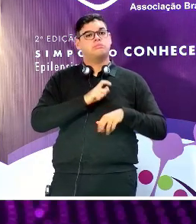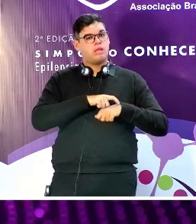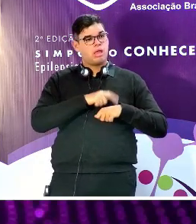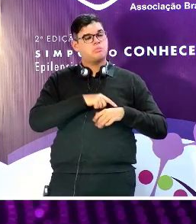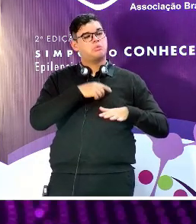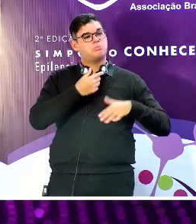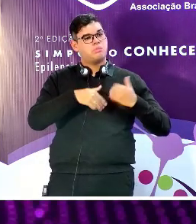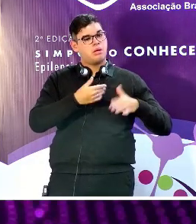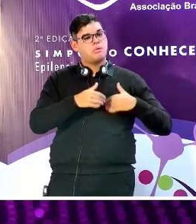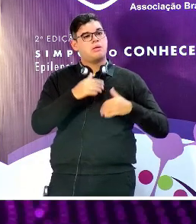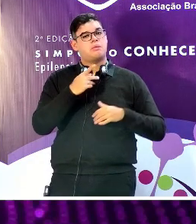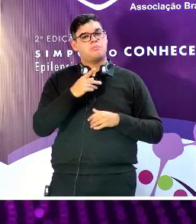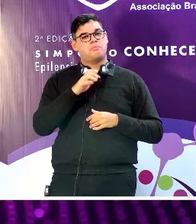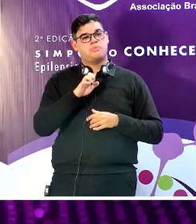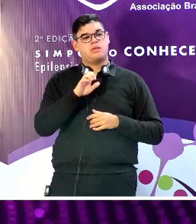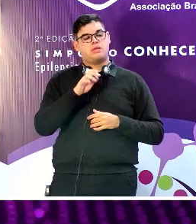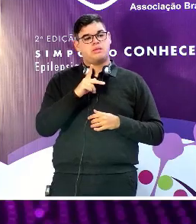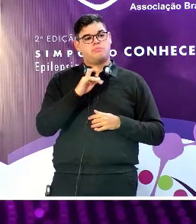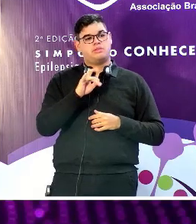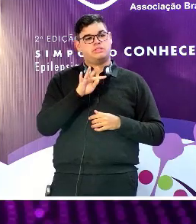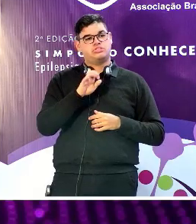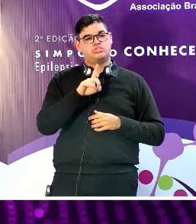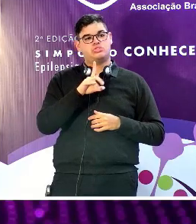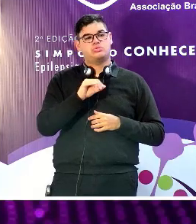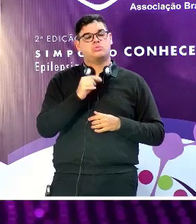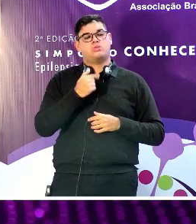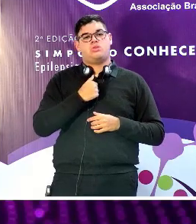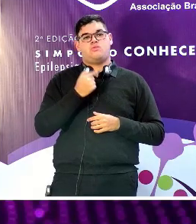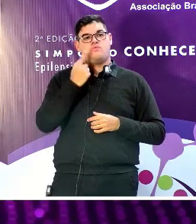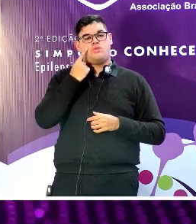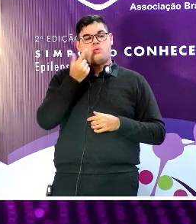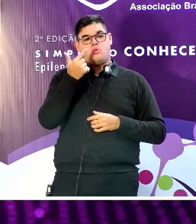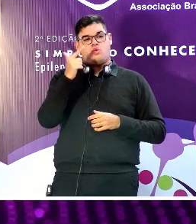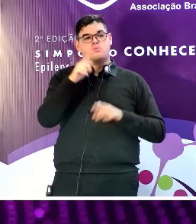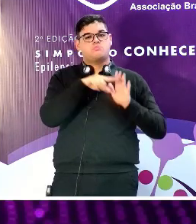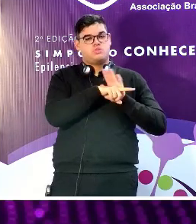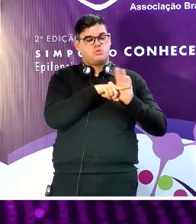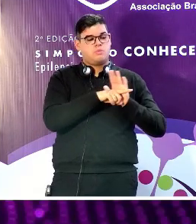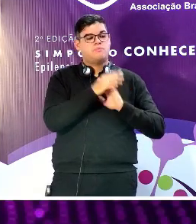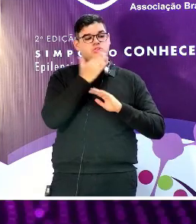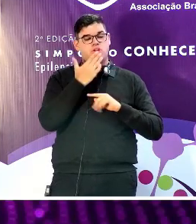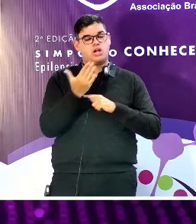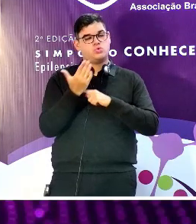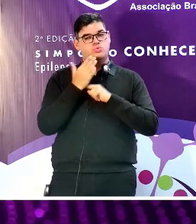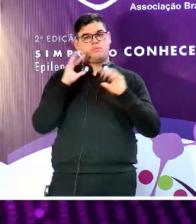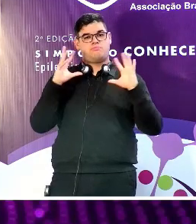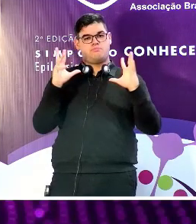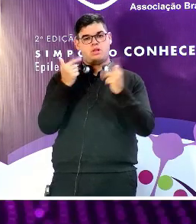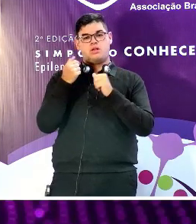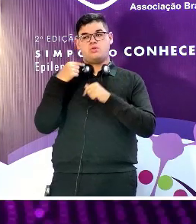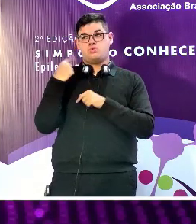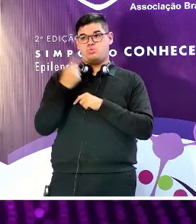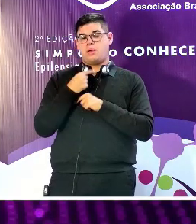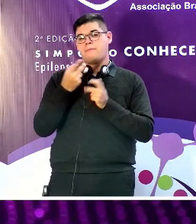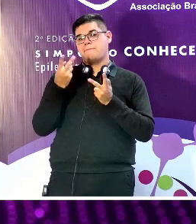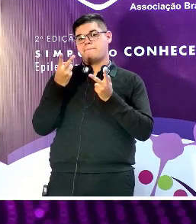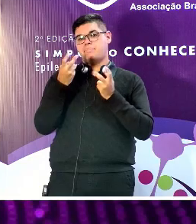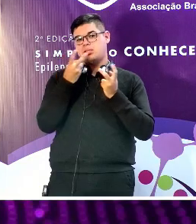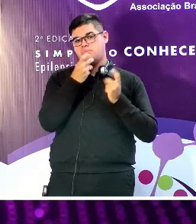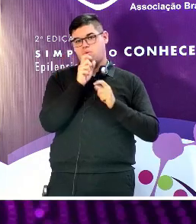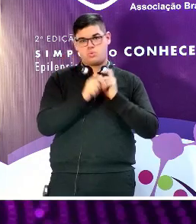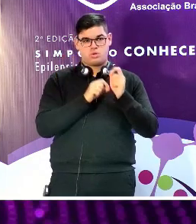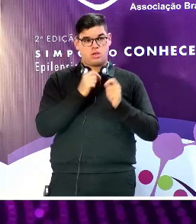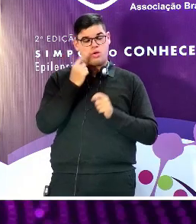peptídeo. Aí eu contei a ajuda de outros pesquisadores, e a gente percebeu que o uso